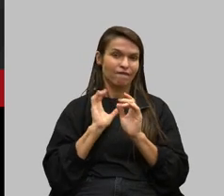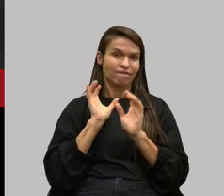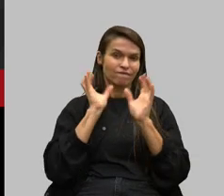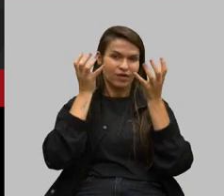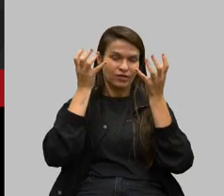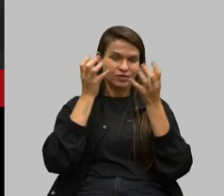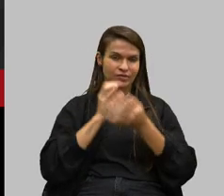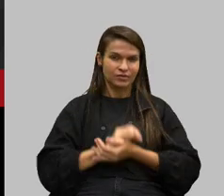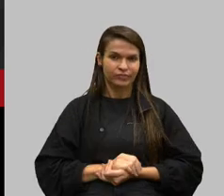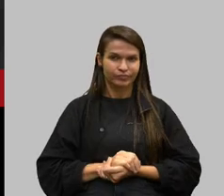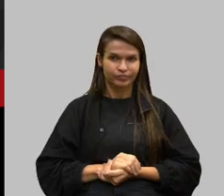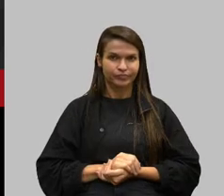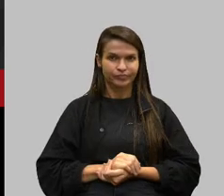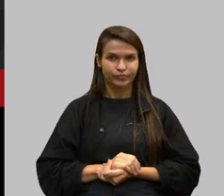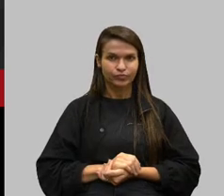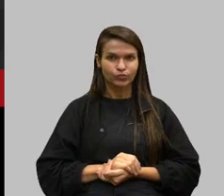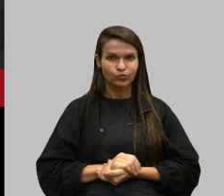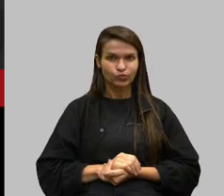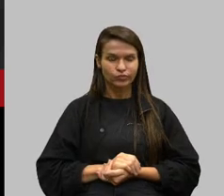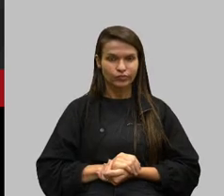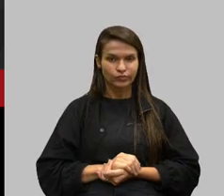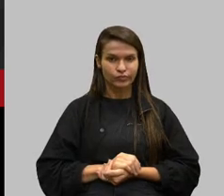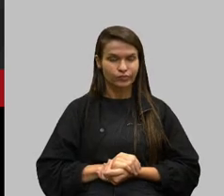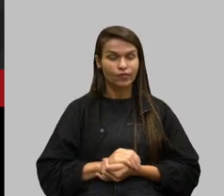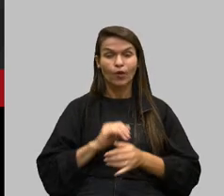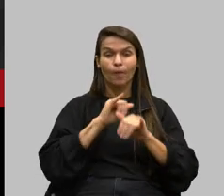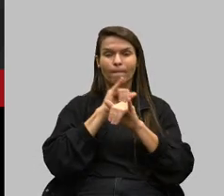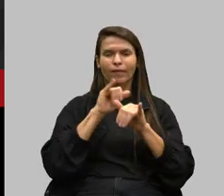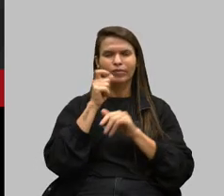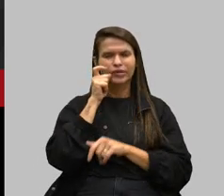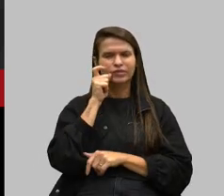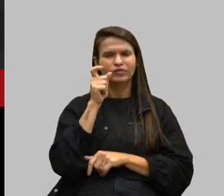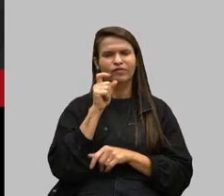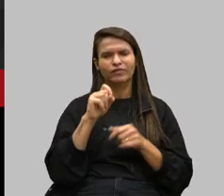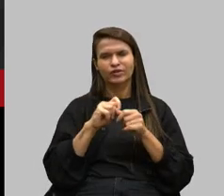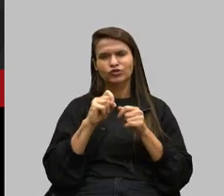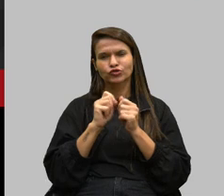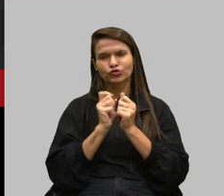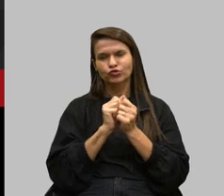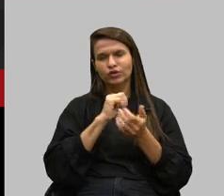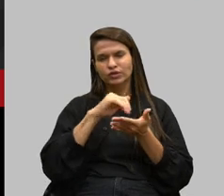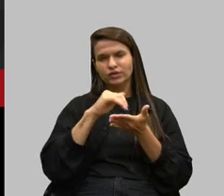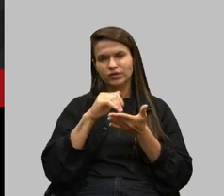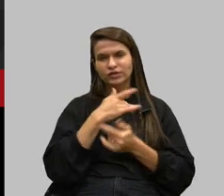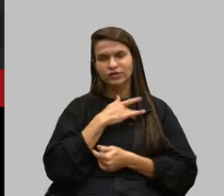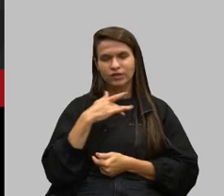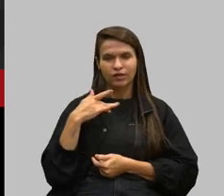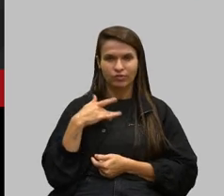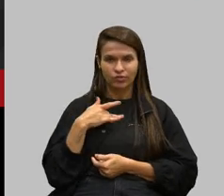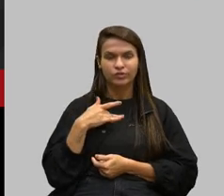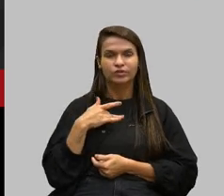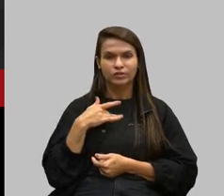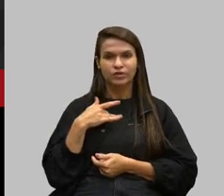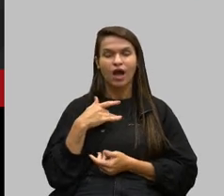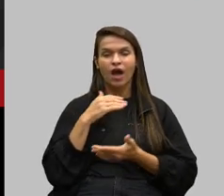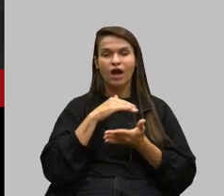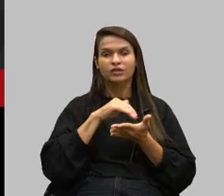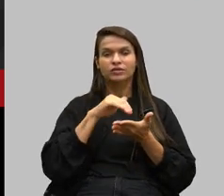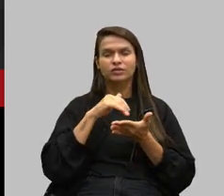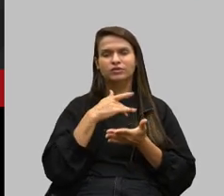festa uma campanha muito interessante que a gente fez junto também com a secretaria de saúde que a secretaria de